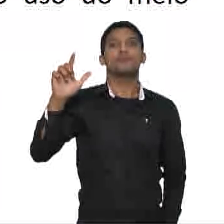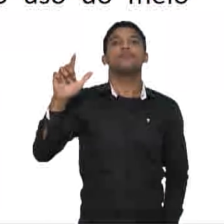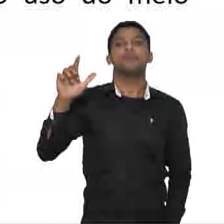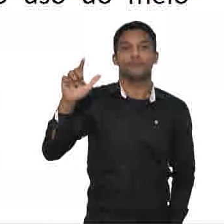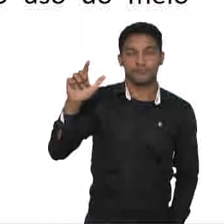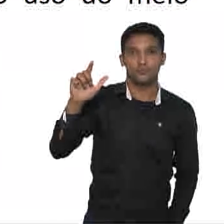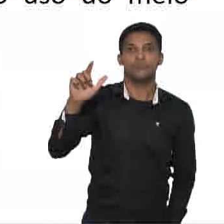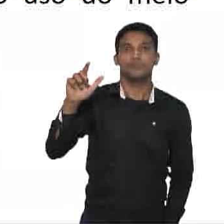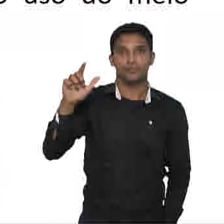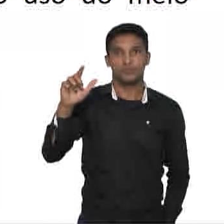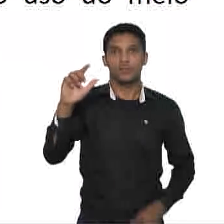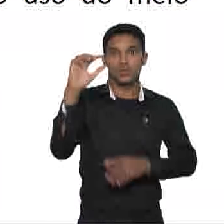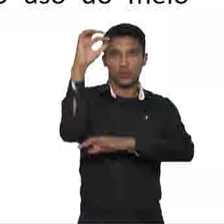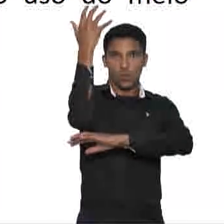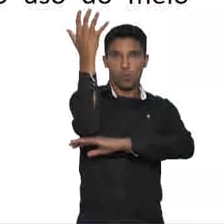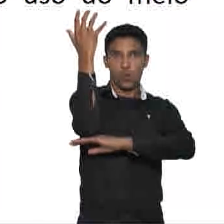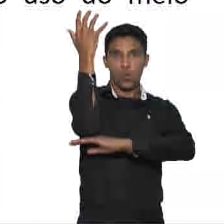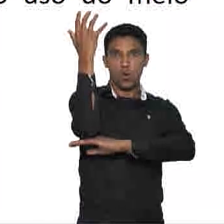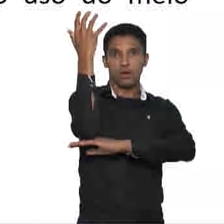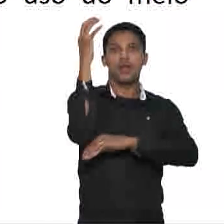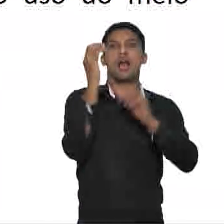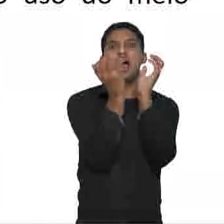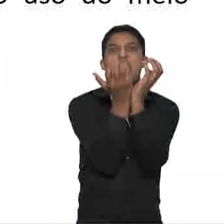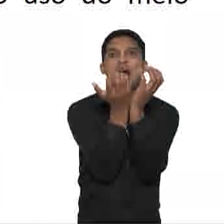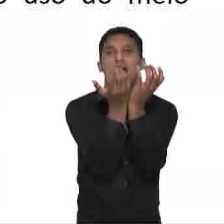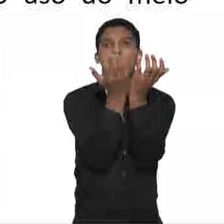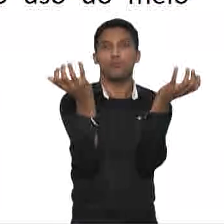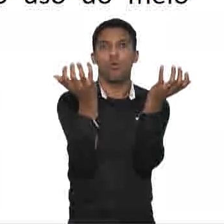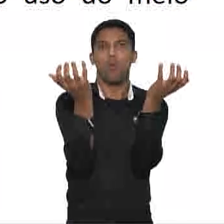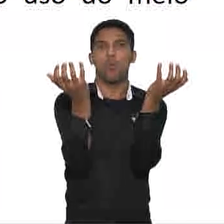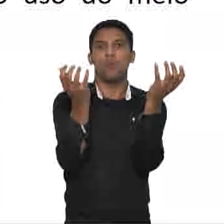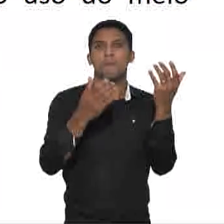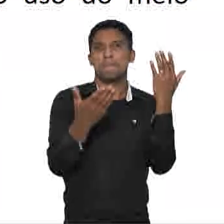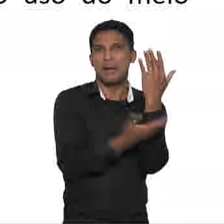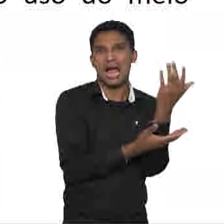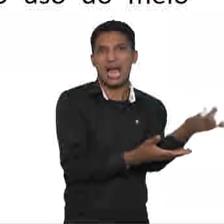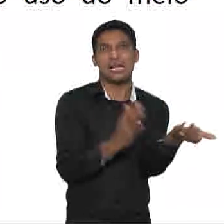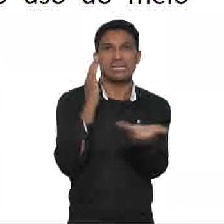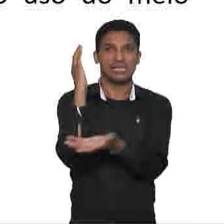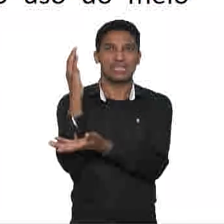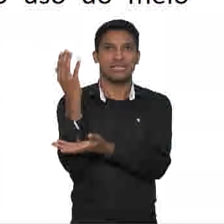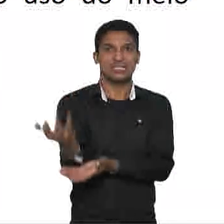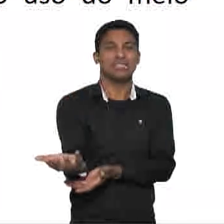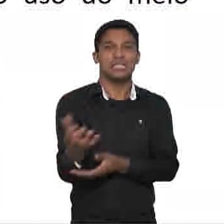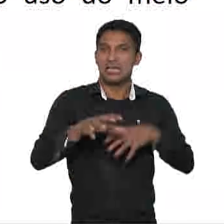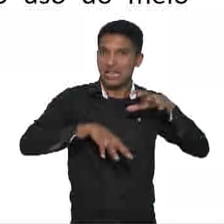a privatização do uso do meio comum. Depois, o que mais?